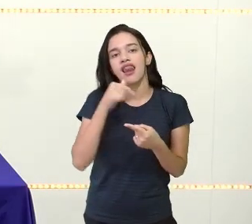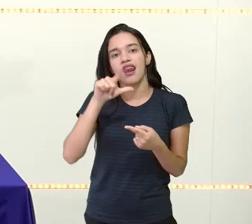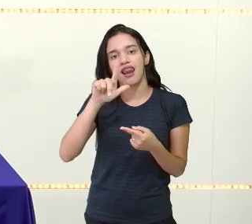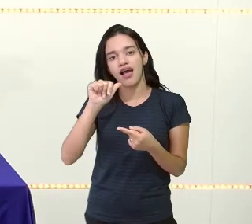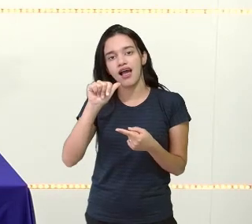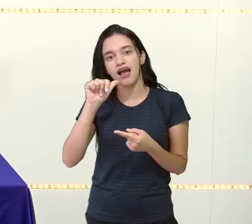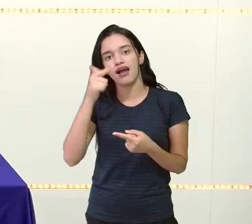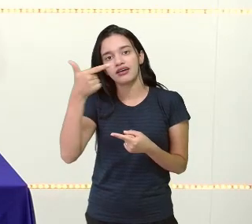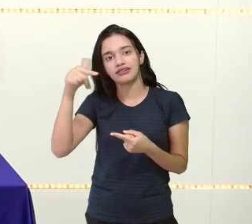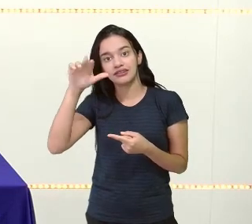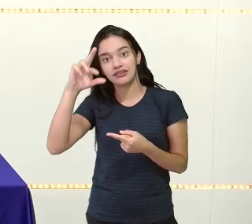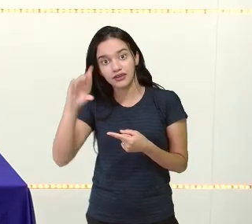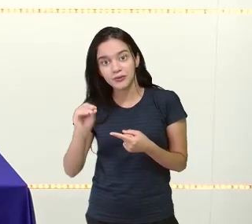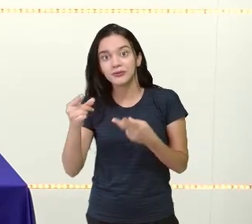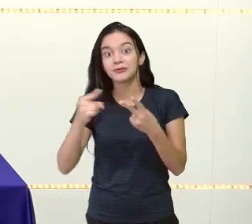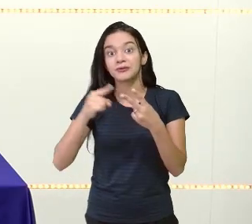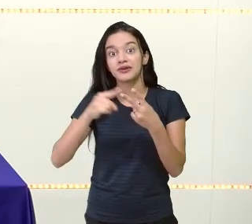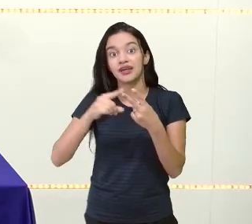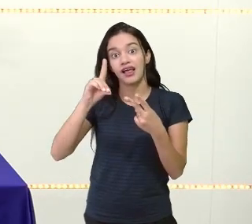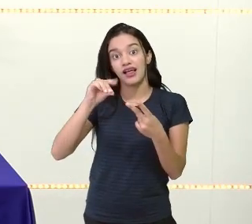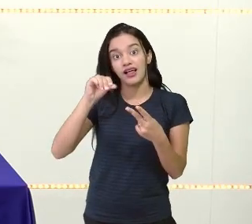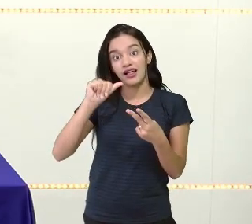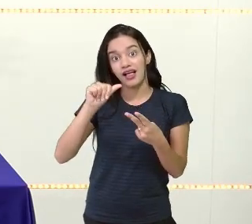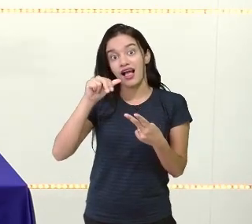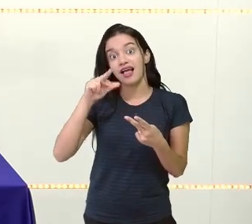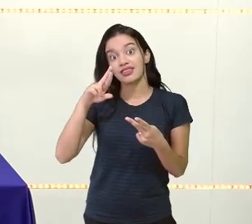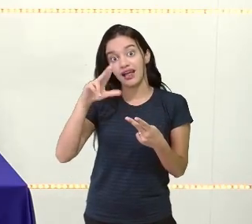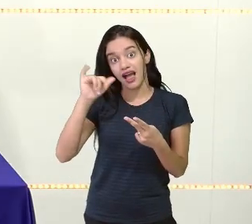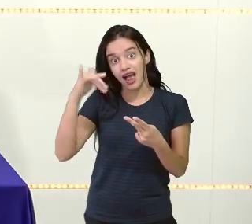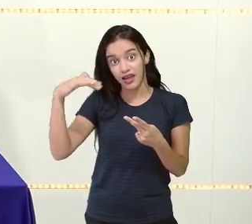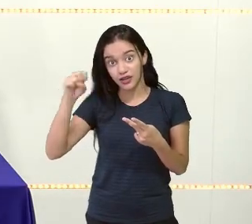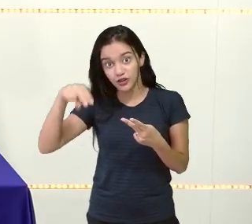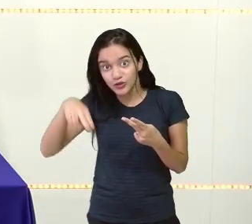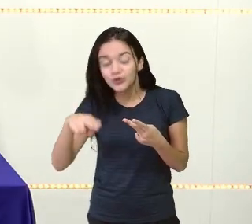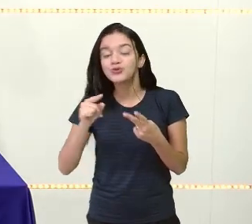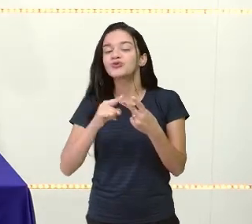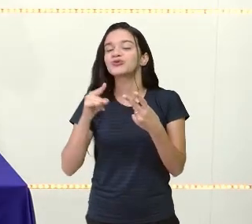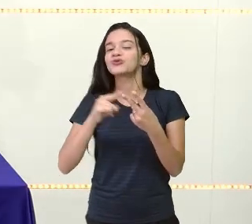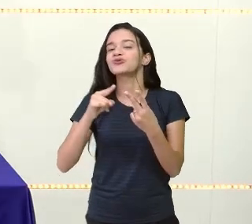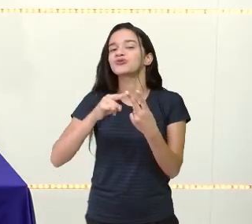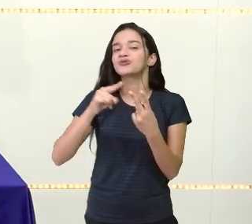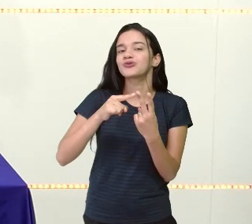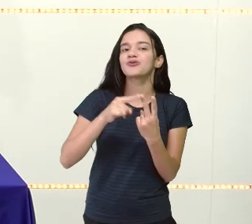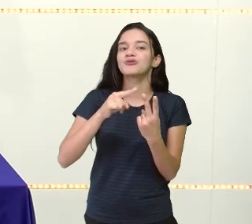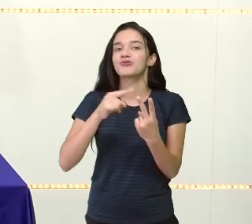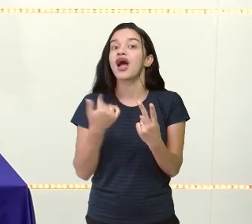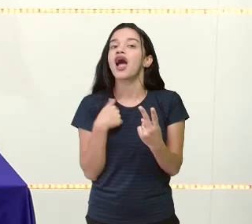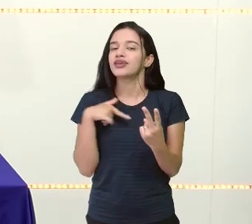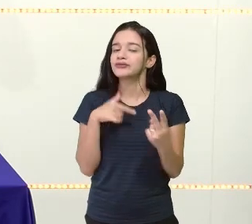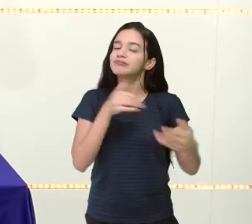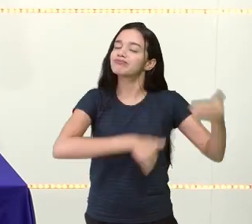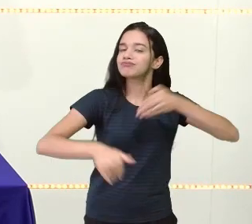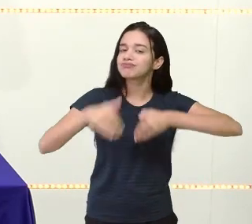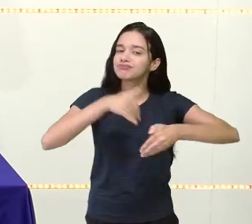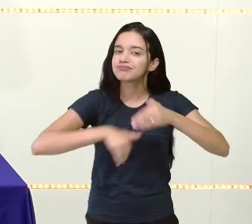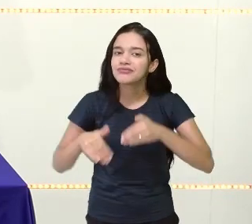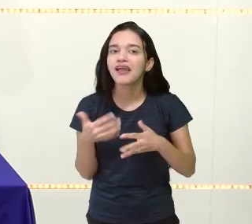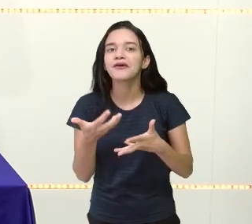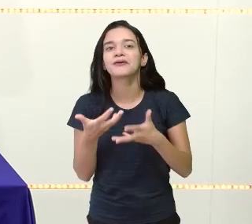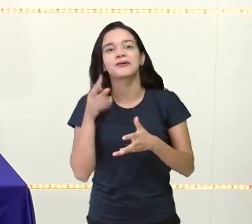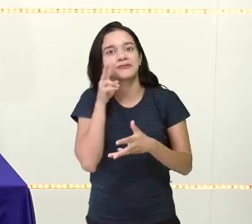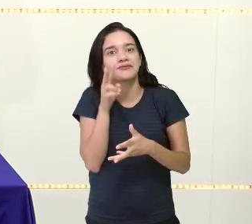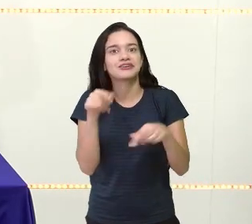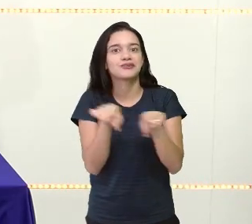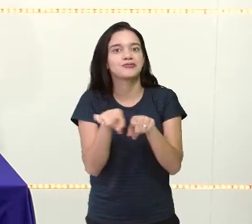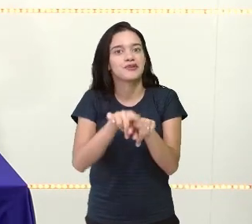tem Darlisson. Eu ainda estou aprendendo o nome Darlisson. E eles já estão aí bem participativos, então eu quero ver aqui também